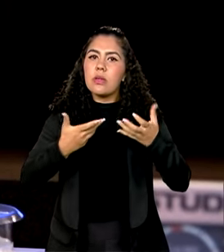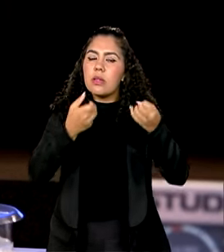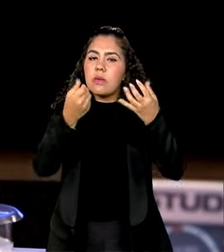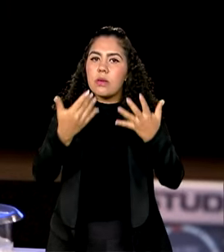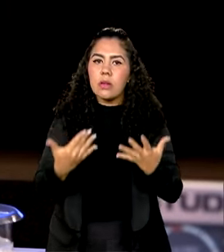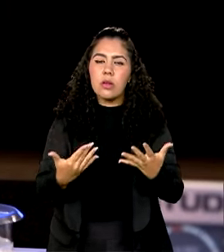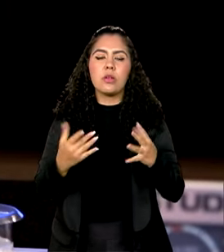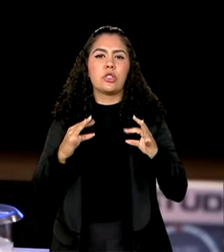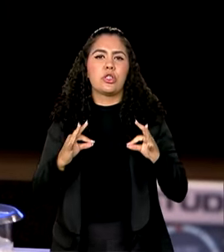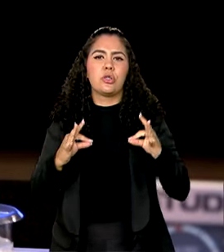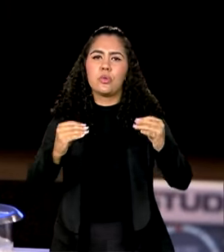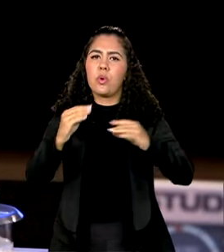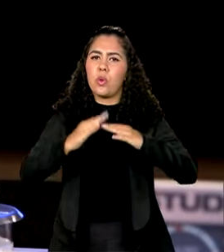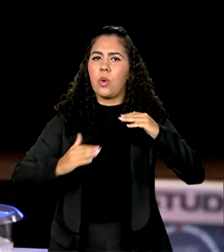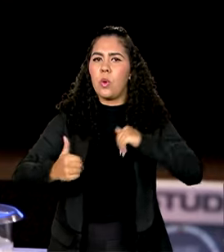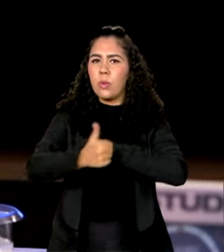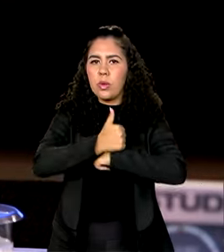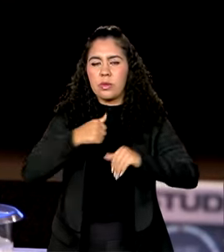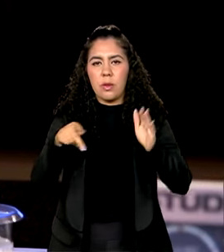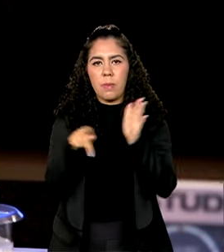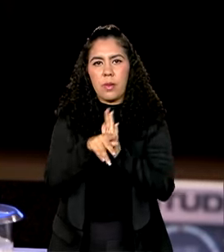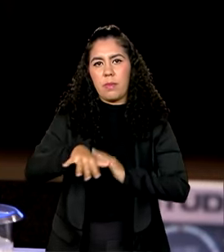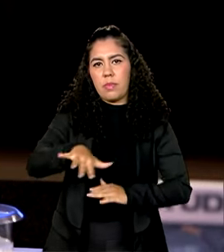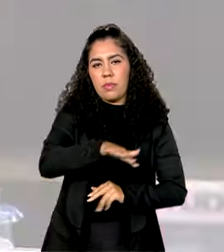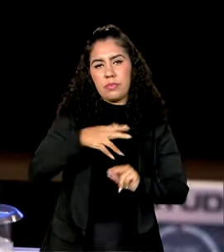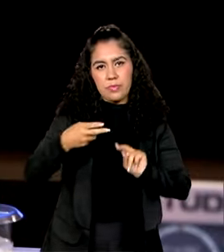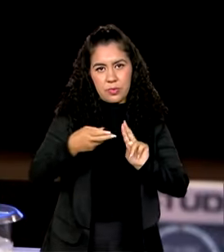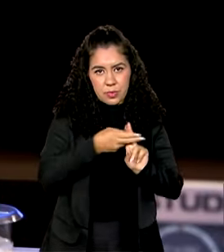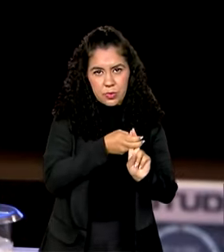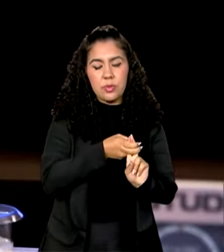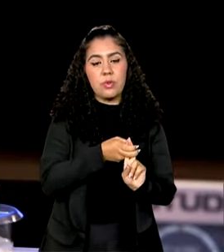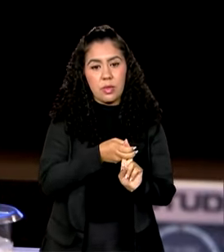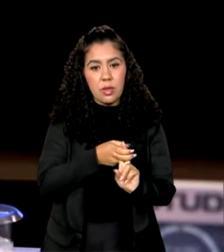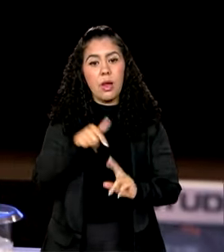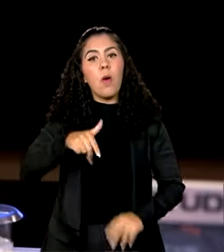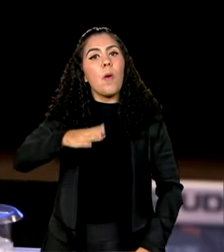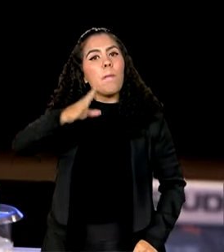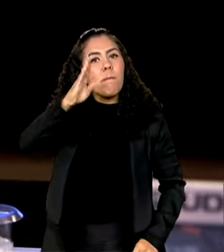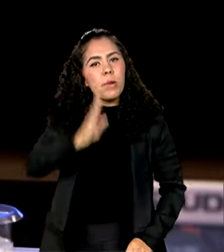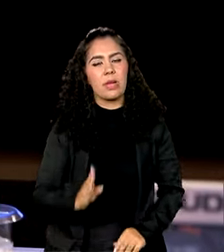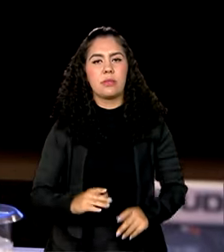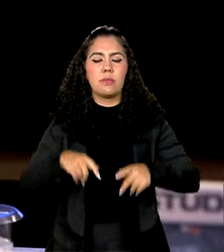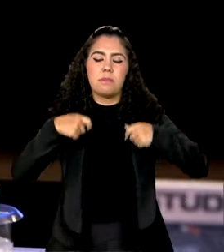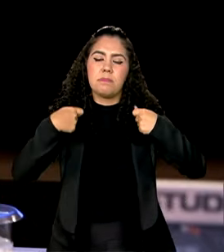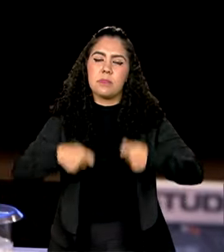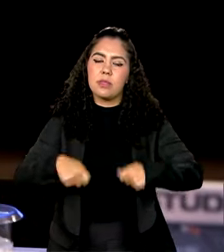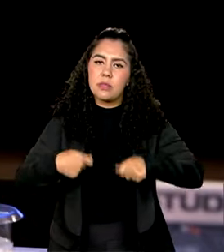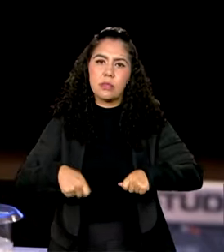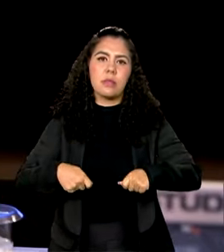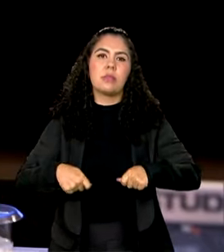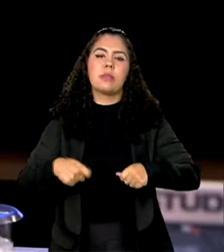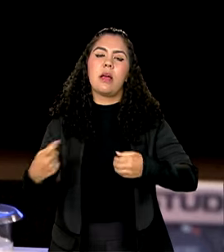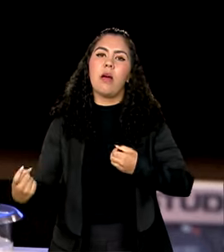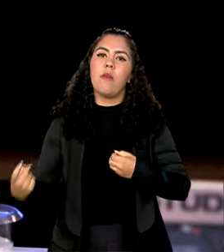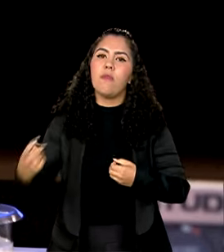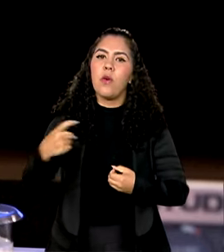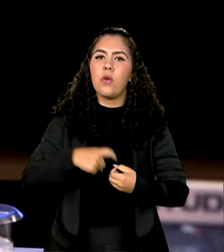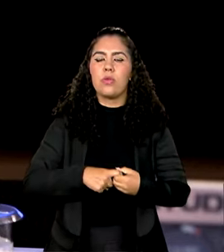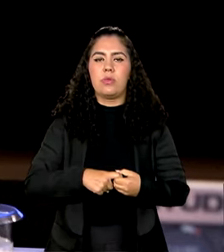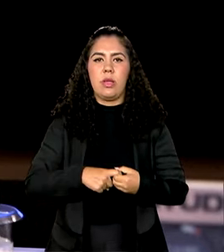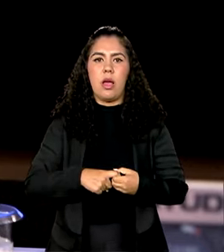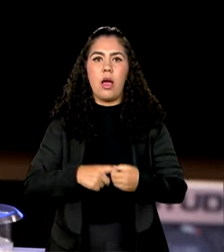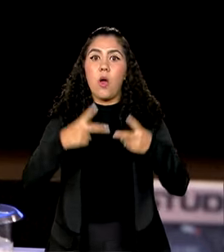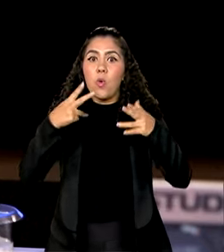todos os trabalhadores do Sistema Único de Saúde. O Brasil precisa voltar a ter o que já